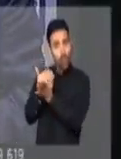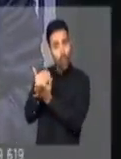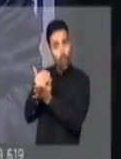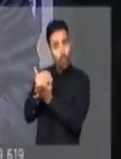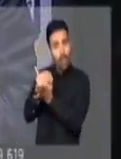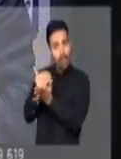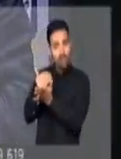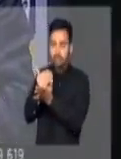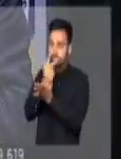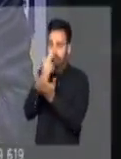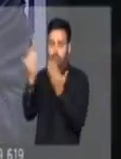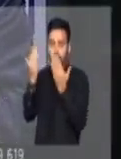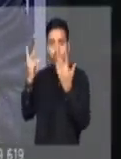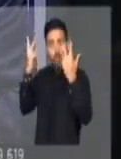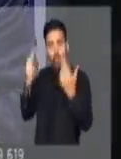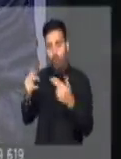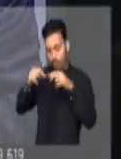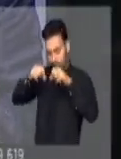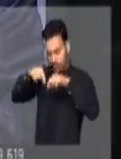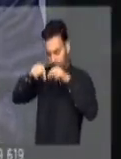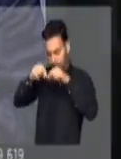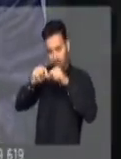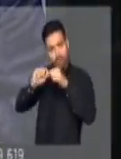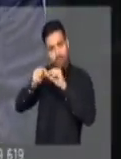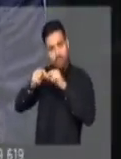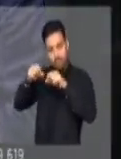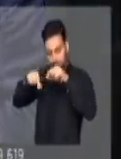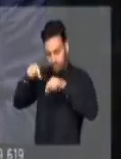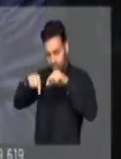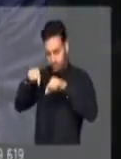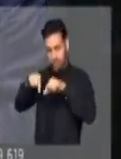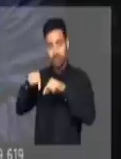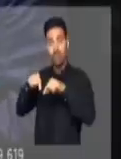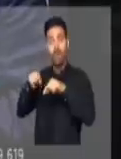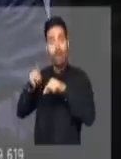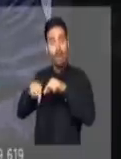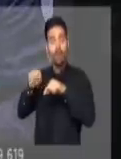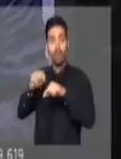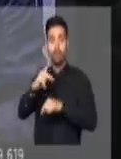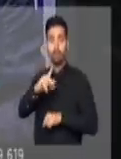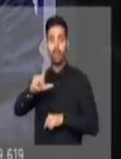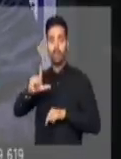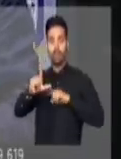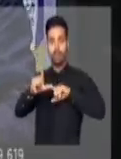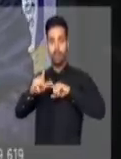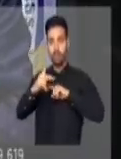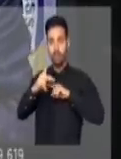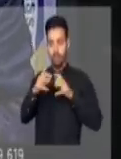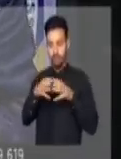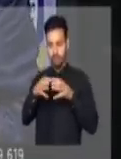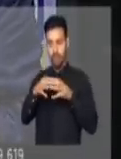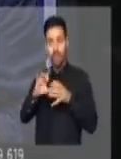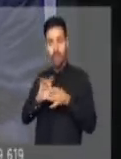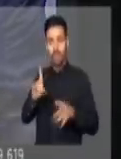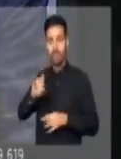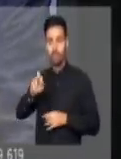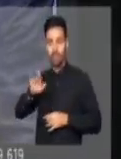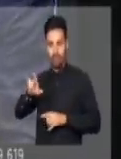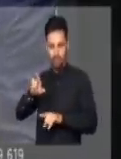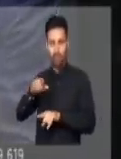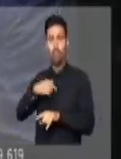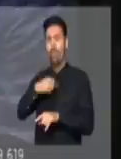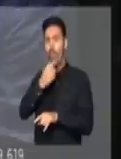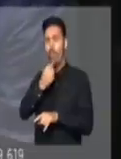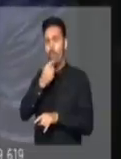semente originária que remota à fundação do Partido Liberal, do inesquecível deputado Álvaro do Vale,